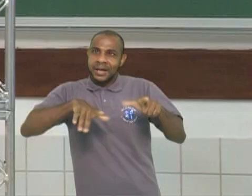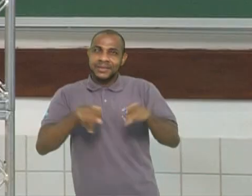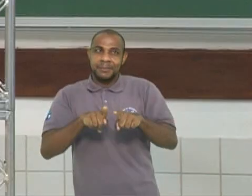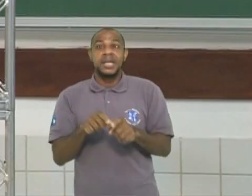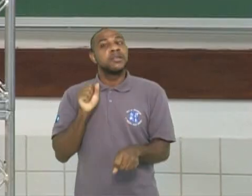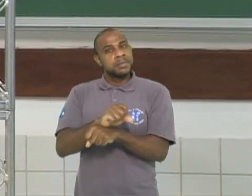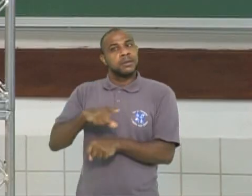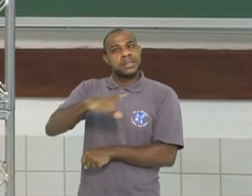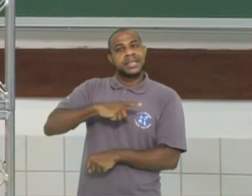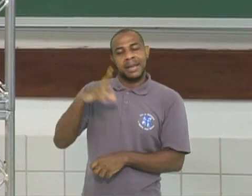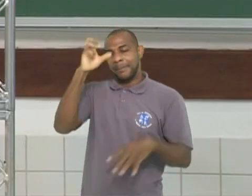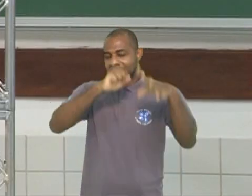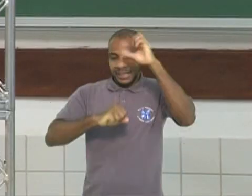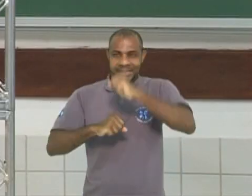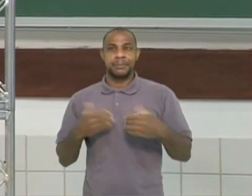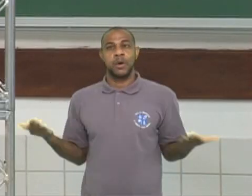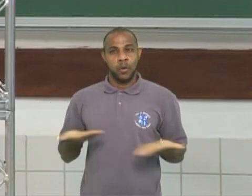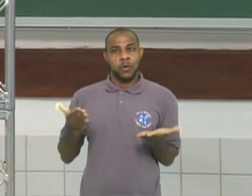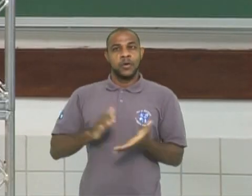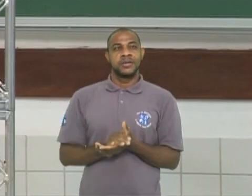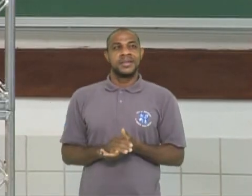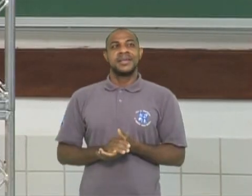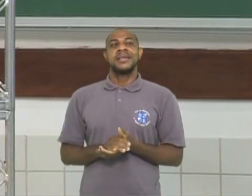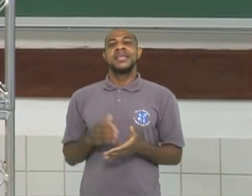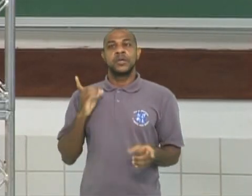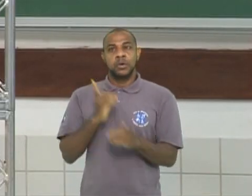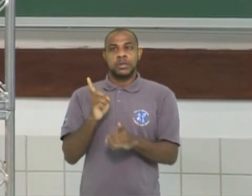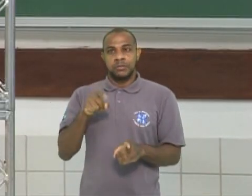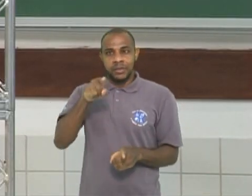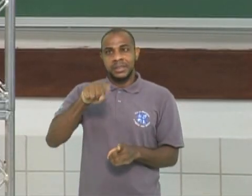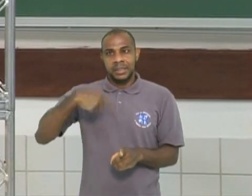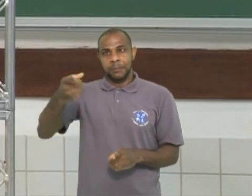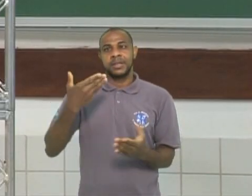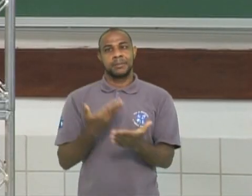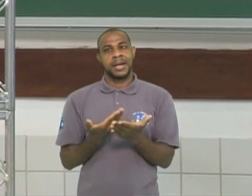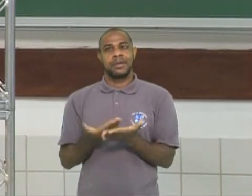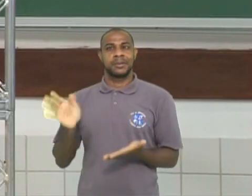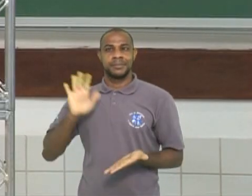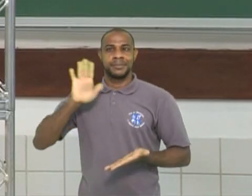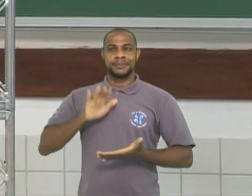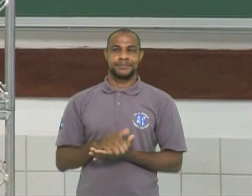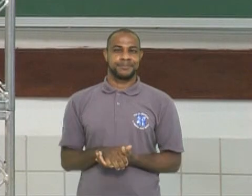Eu espero que vocês tenham aprendido nessa aula e encontro vocês na nossa próxima aula.